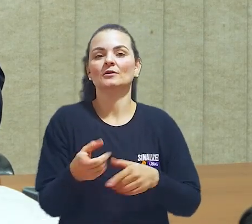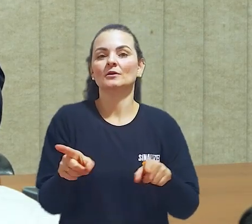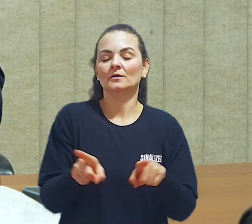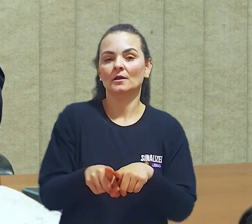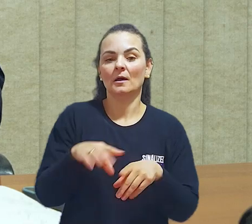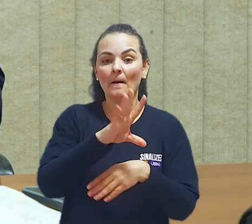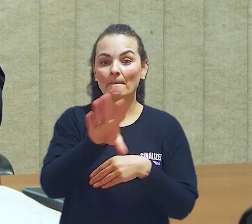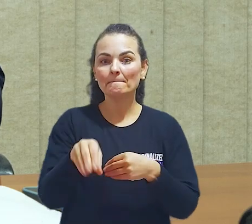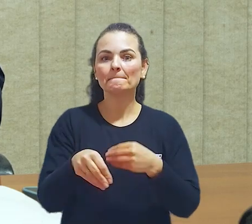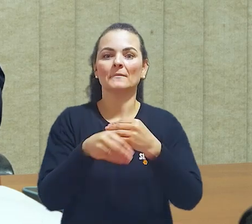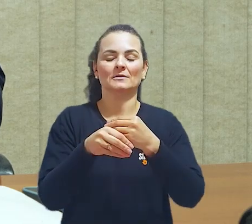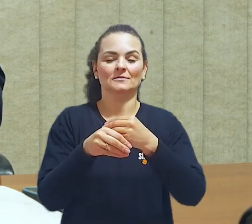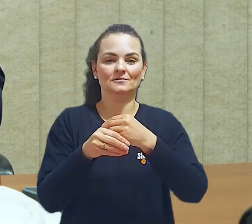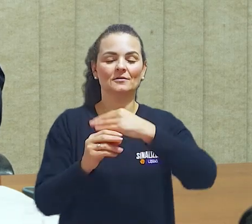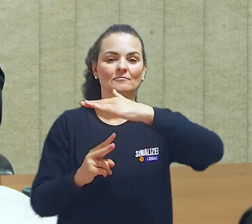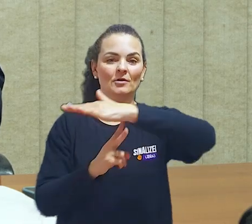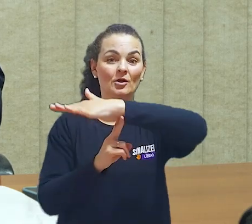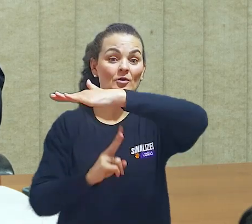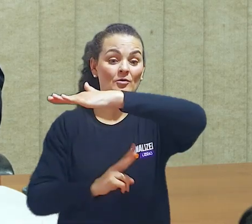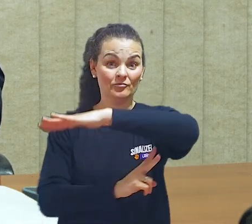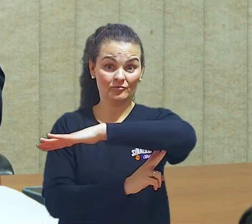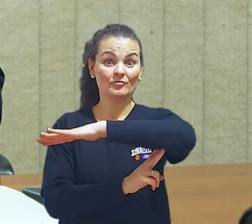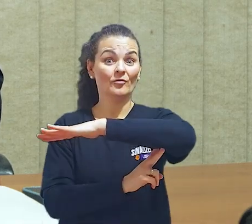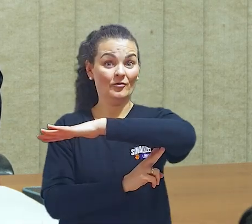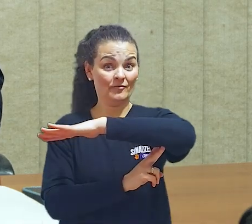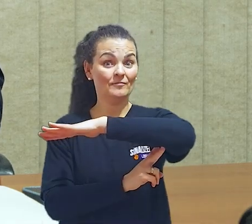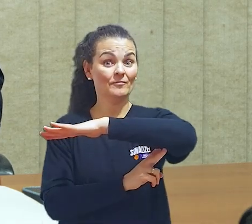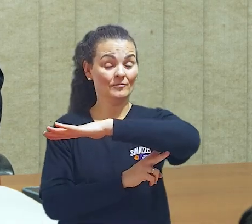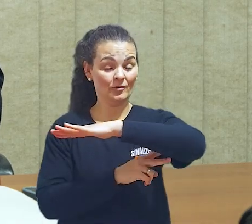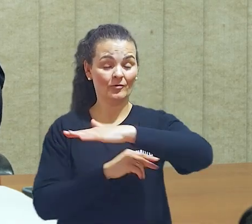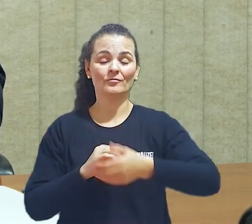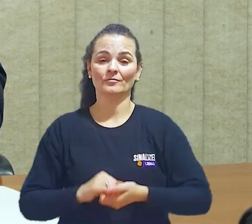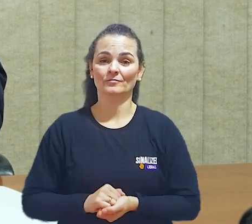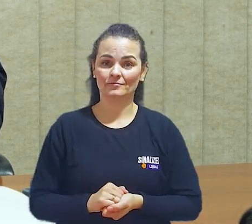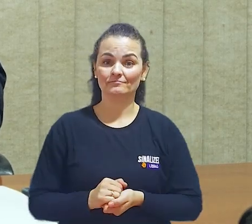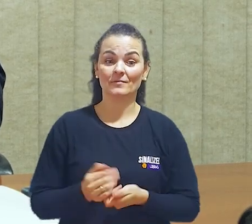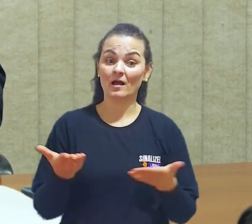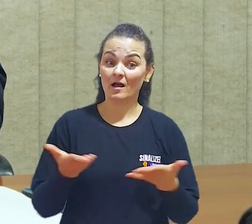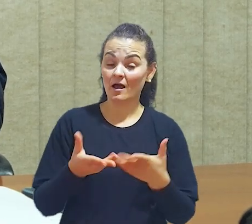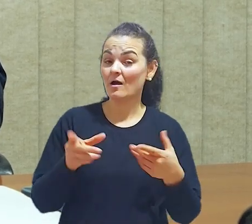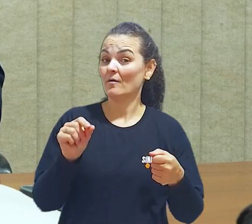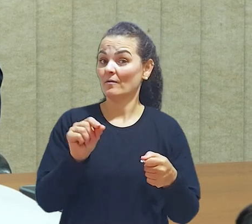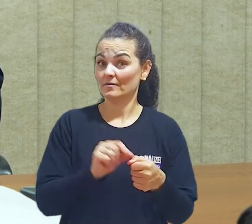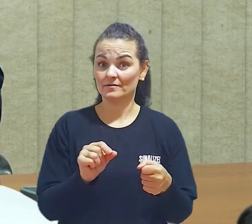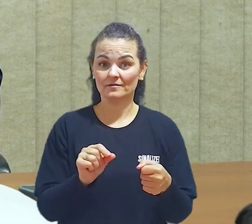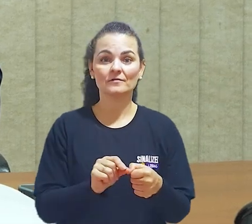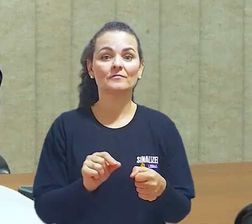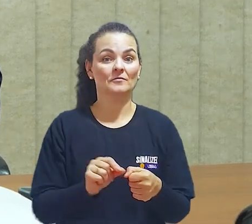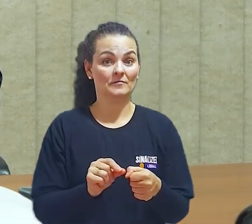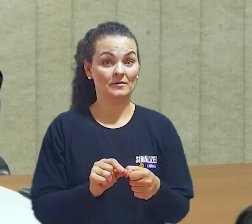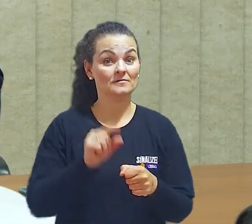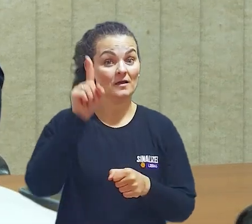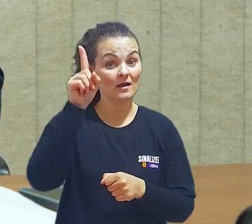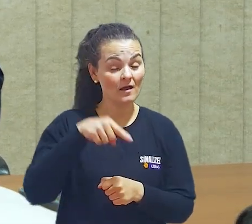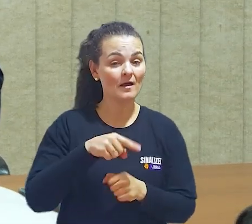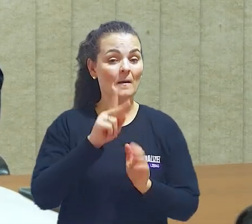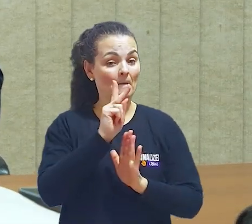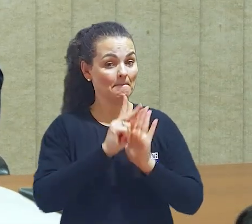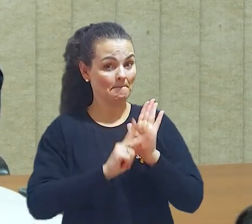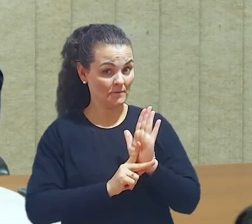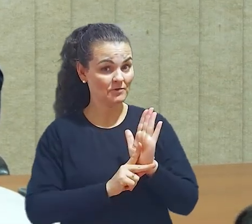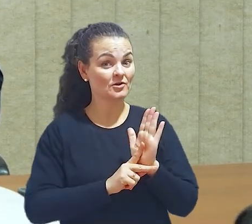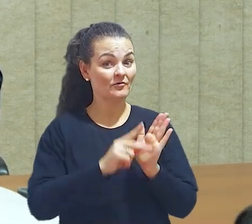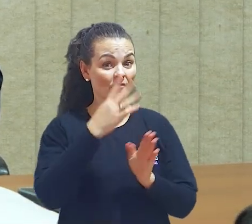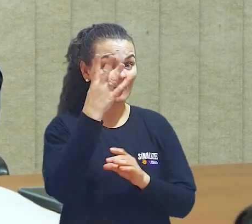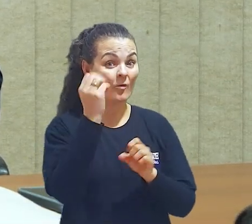de novas pontes. Todas as pontes executadas e aqui está em execução agora foram projetadas há mais de 4